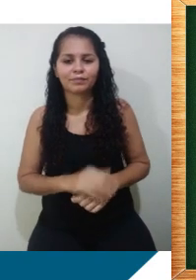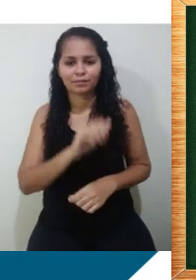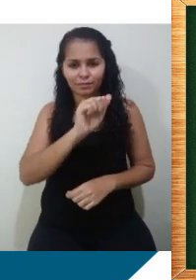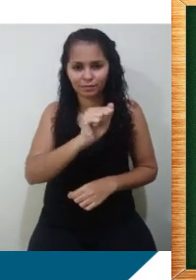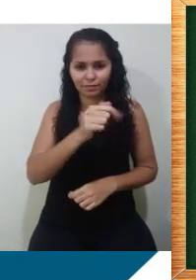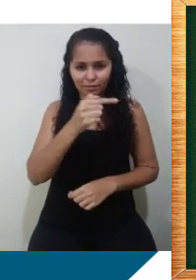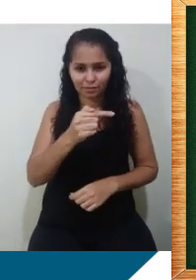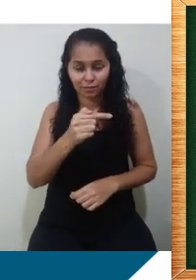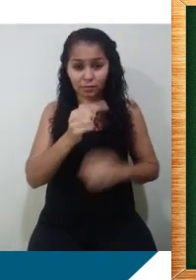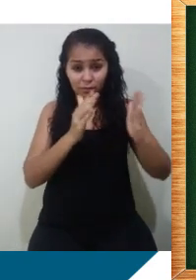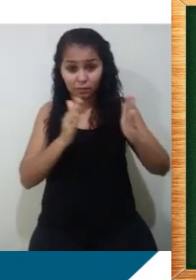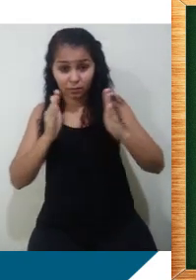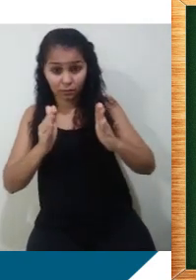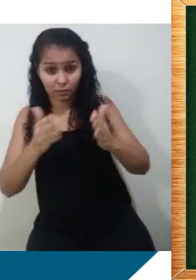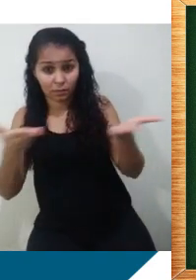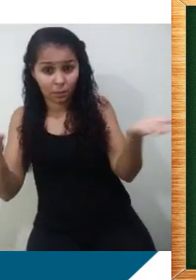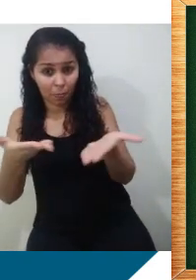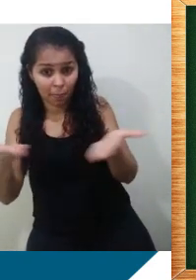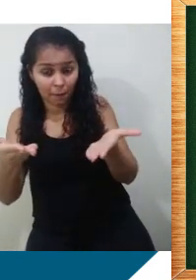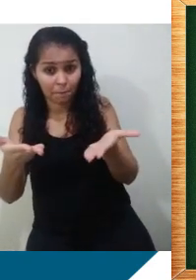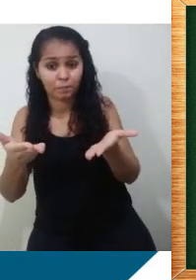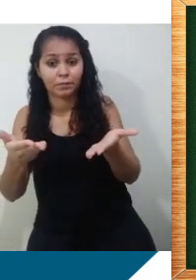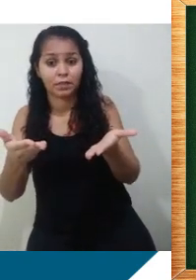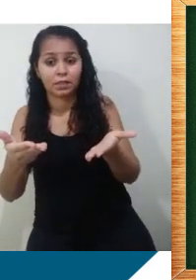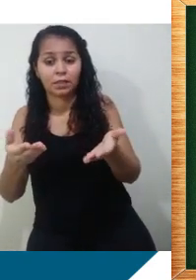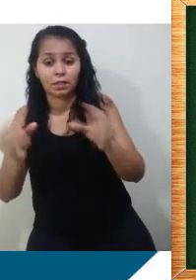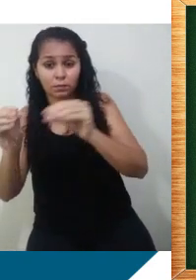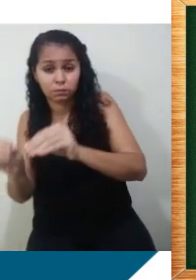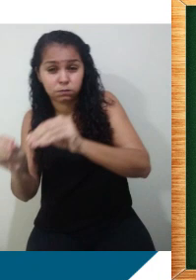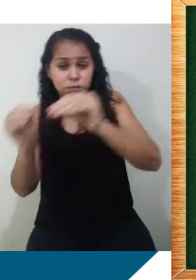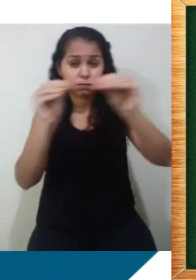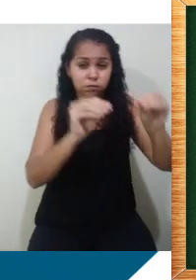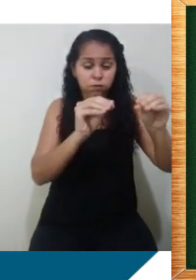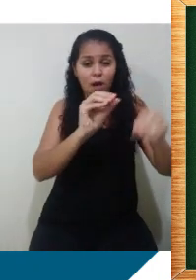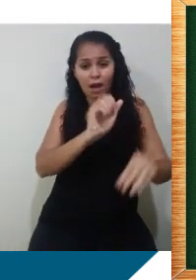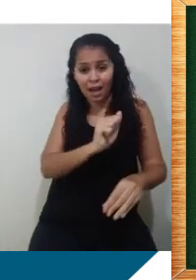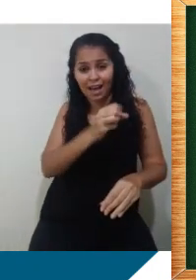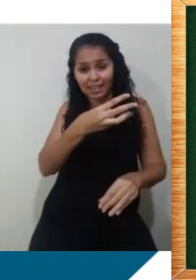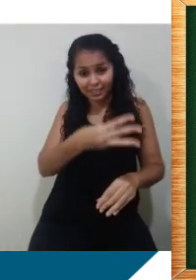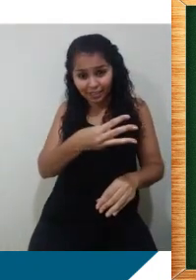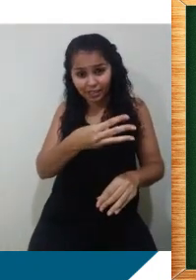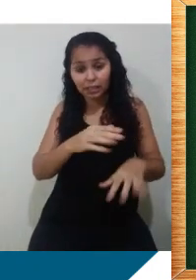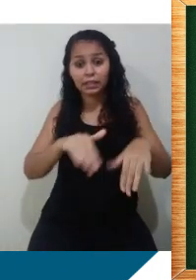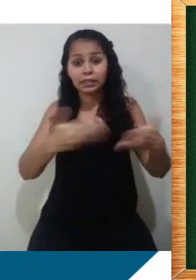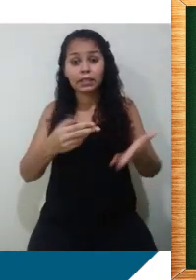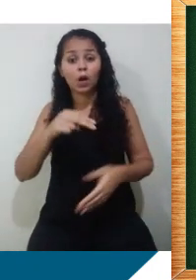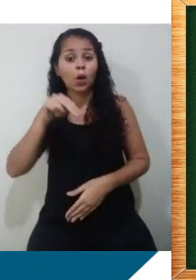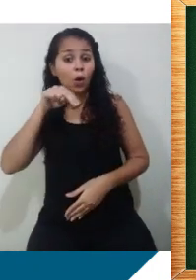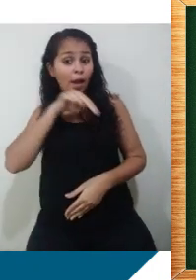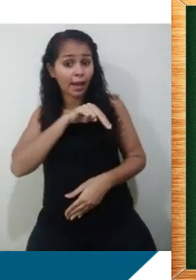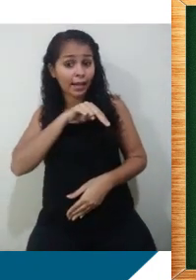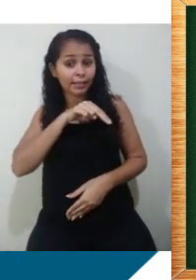eu estou, e a 3 é a posição que eu vou. Sendo assim, o nosso N será 3